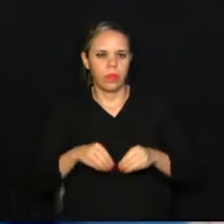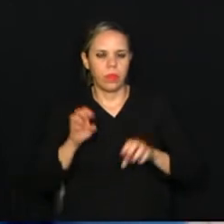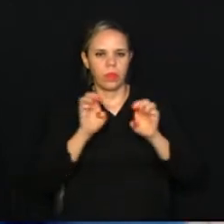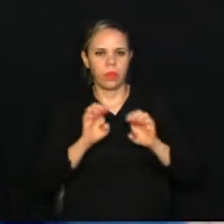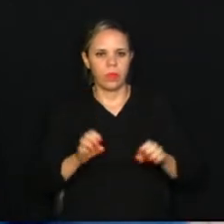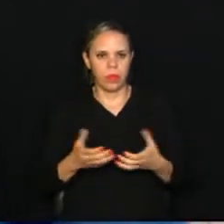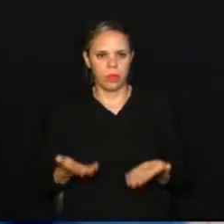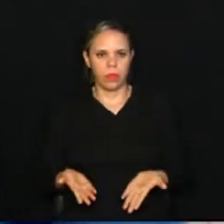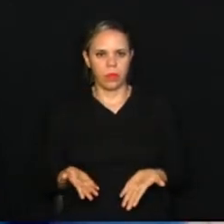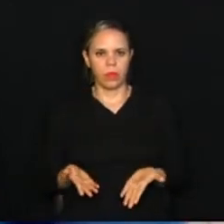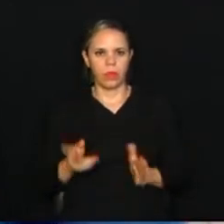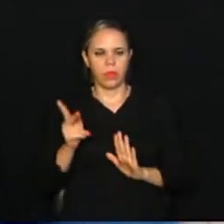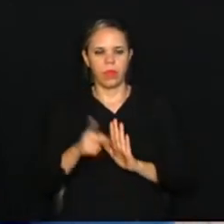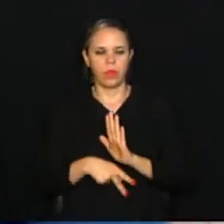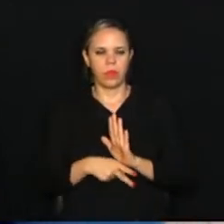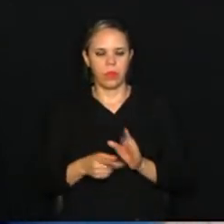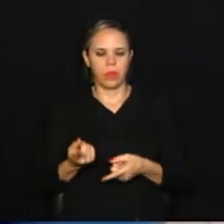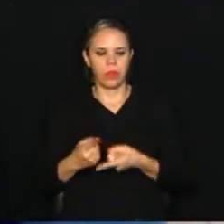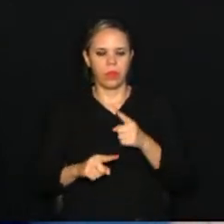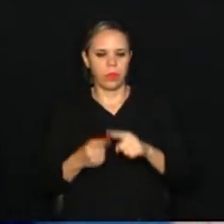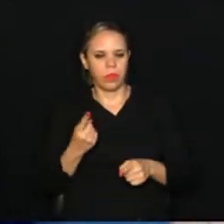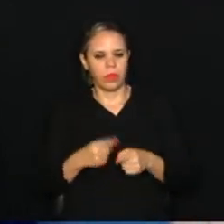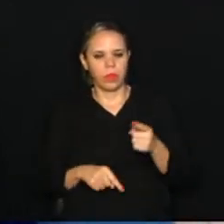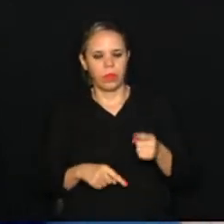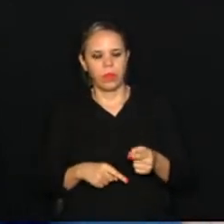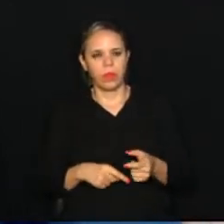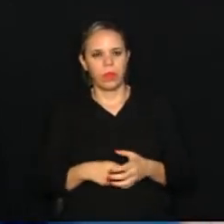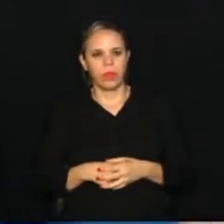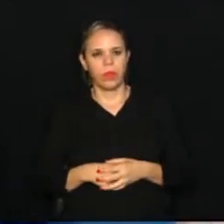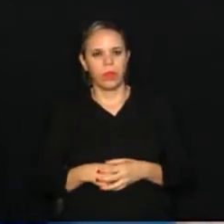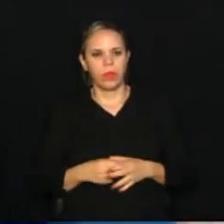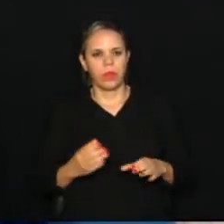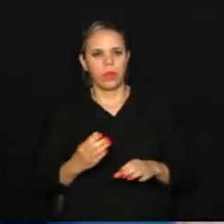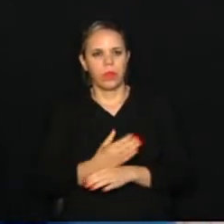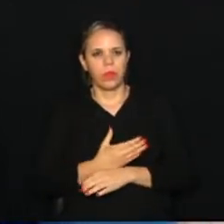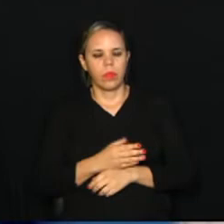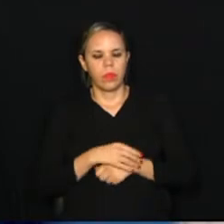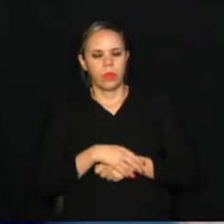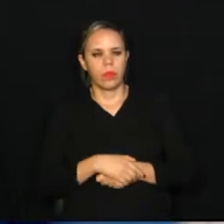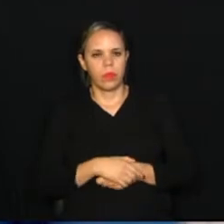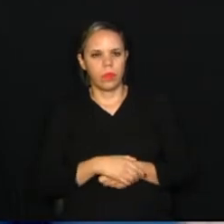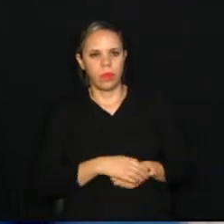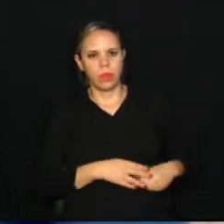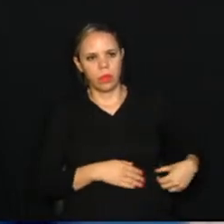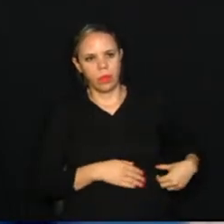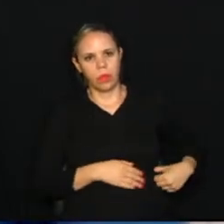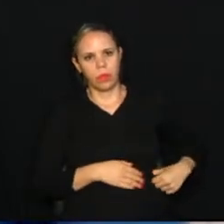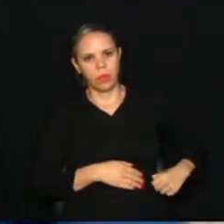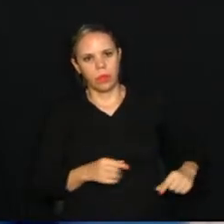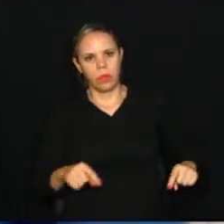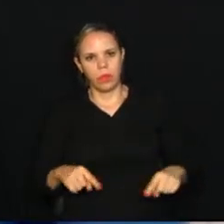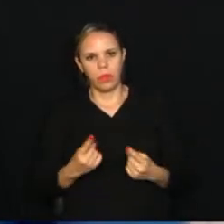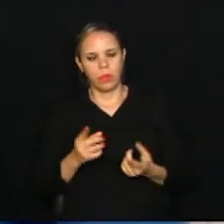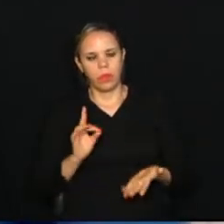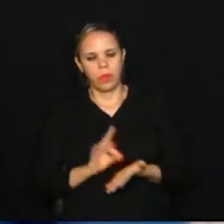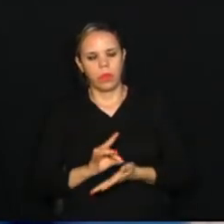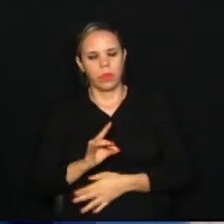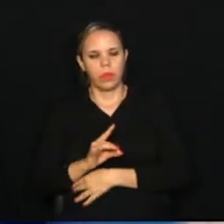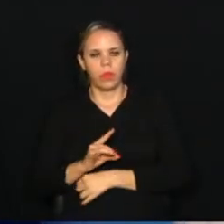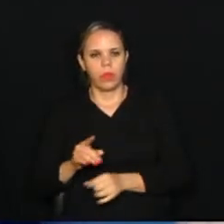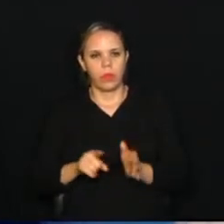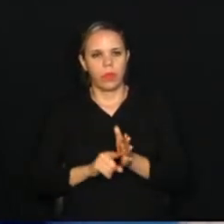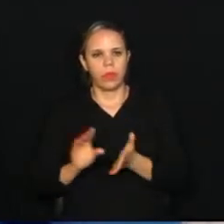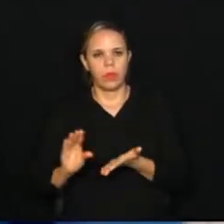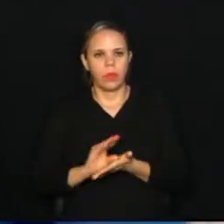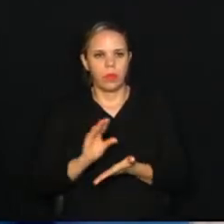Nós já temos um projeto fechado, aí a gente não tem o projeto completado. Tá? Mas o desafio realmente é buscar